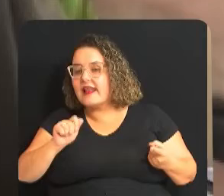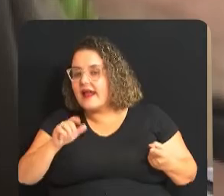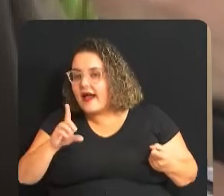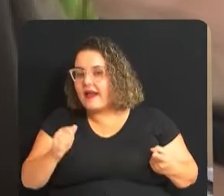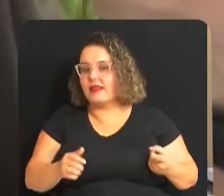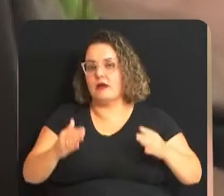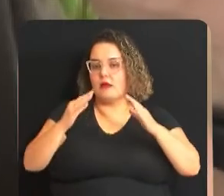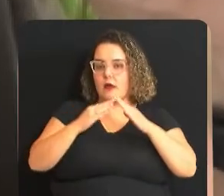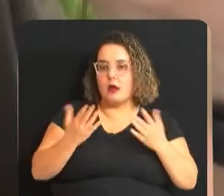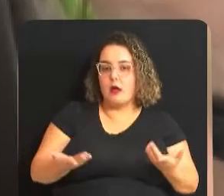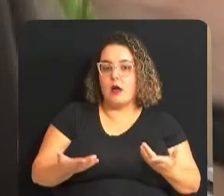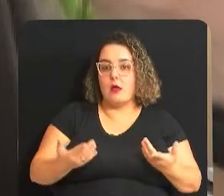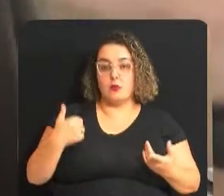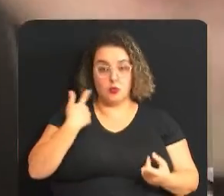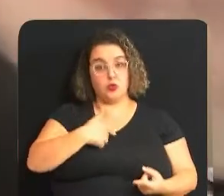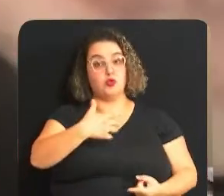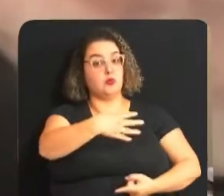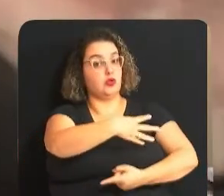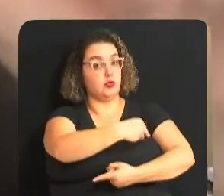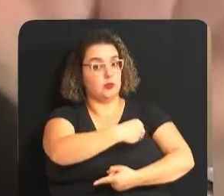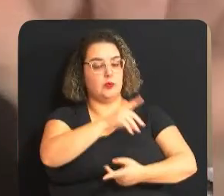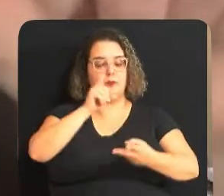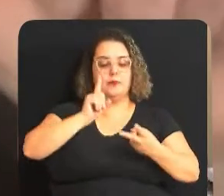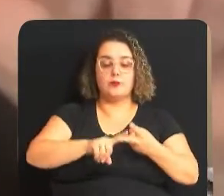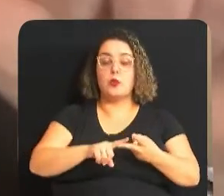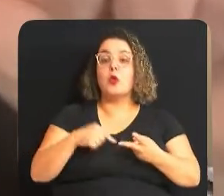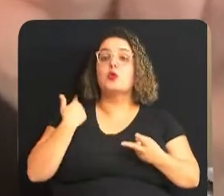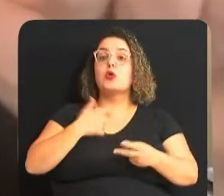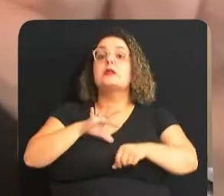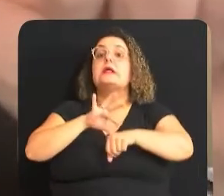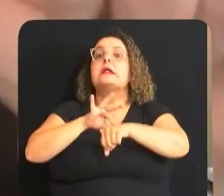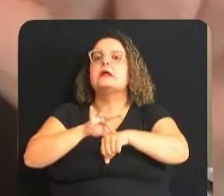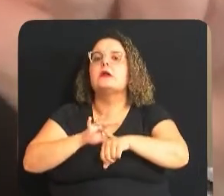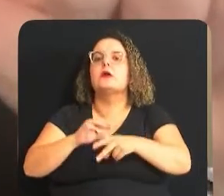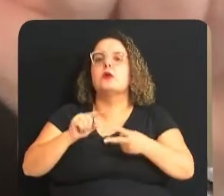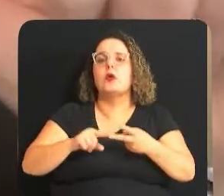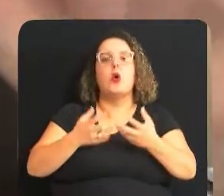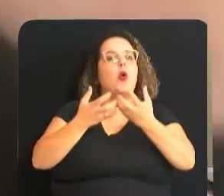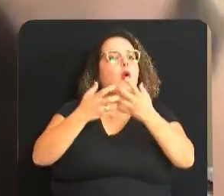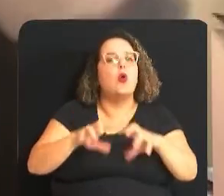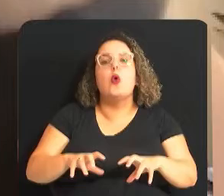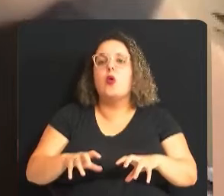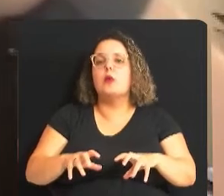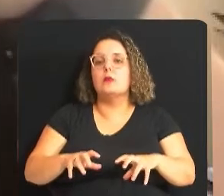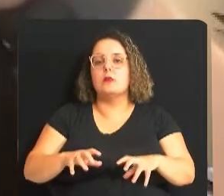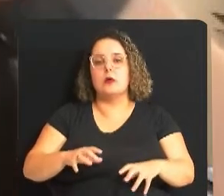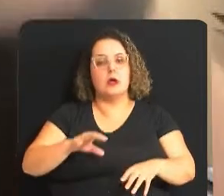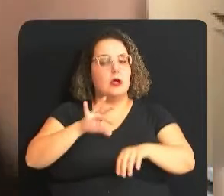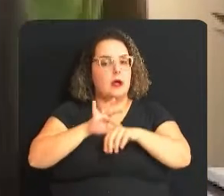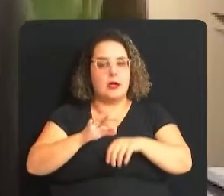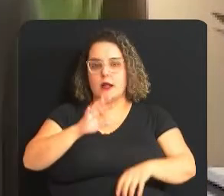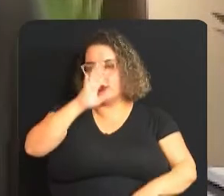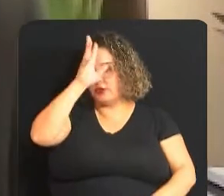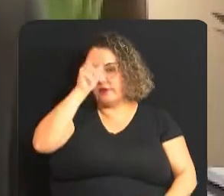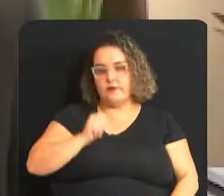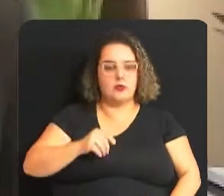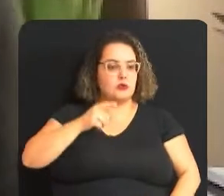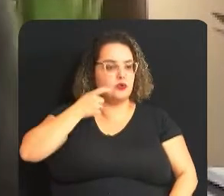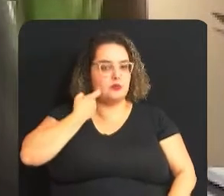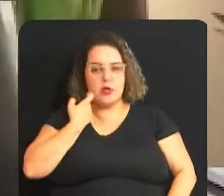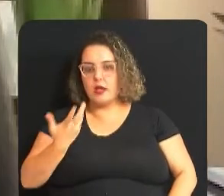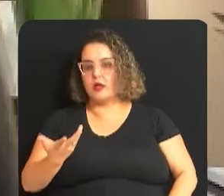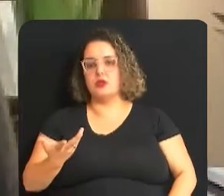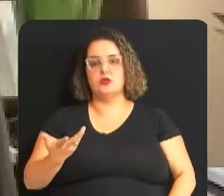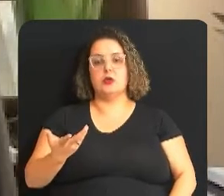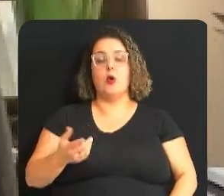Então, mamíferos. Nós somos carnívoros. Ovo, carne de frango, de peixe, de porco. Por que eu preciso